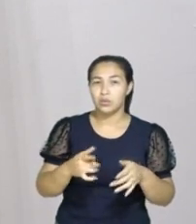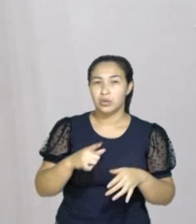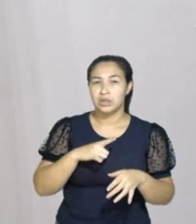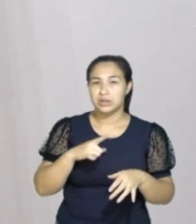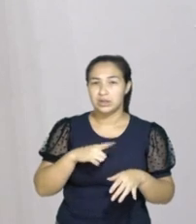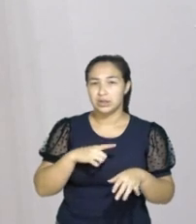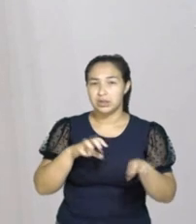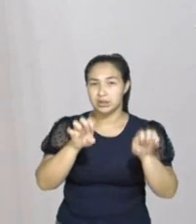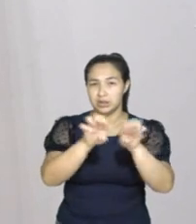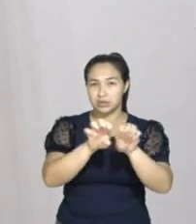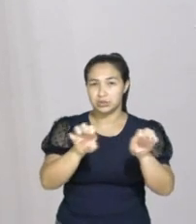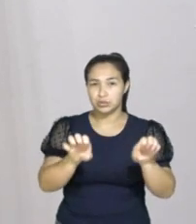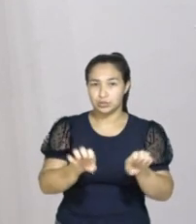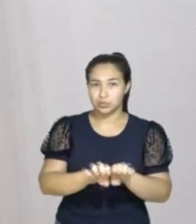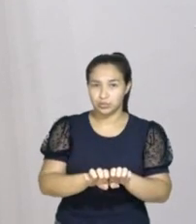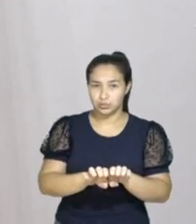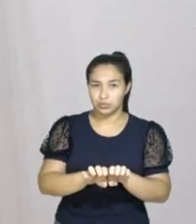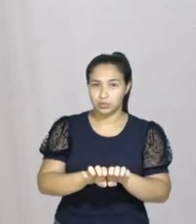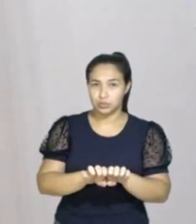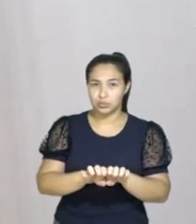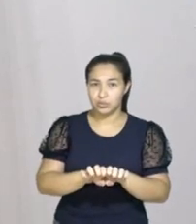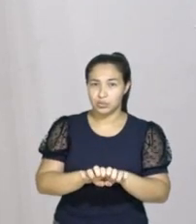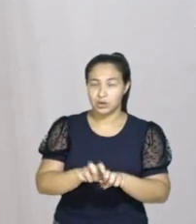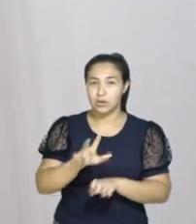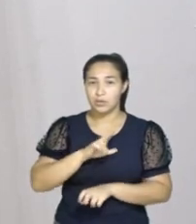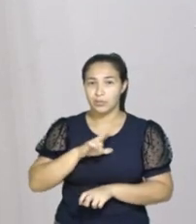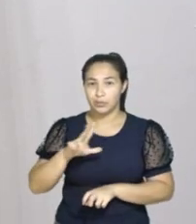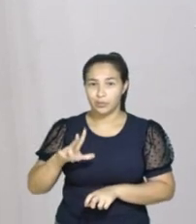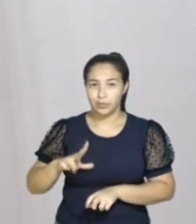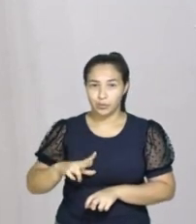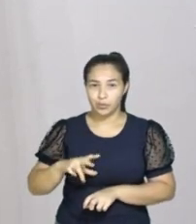estrutura da máquina pública Catarinense